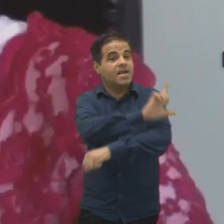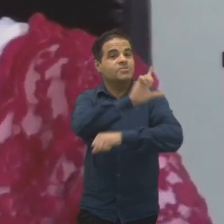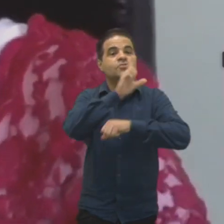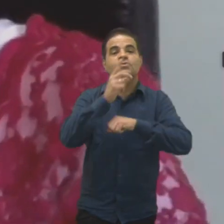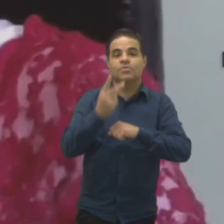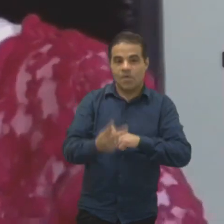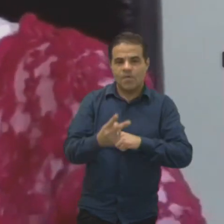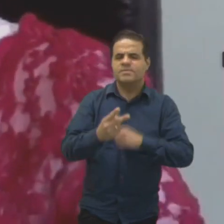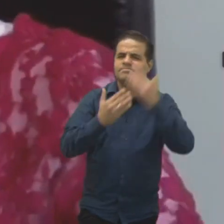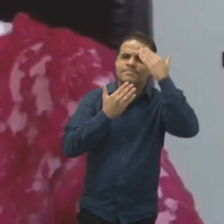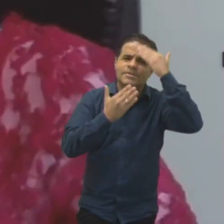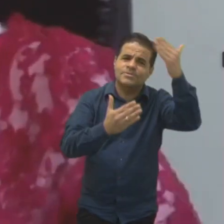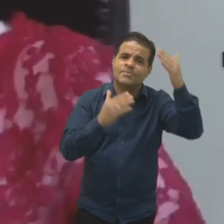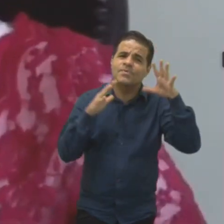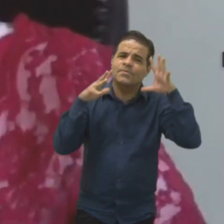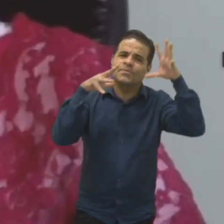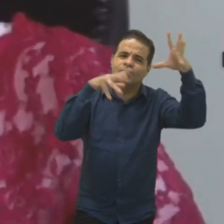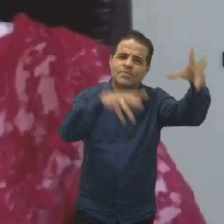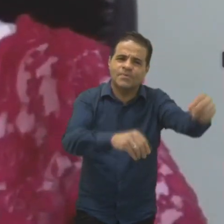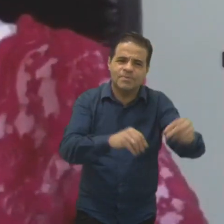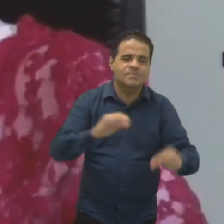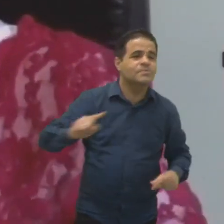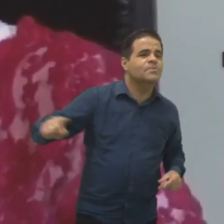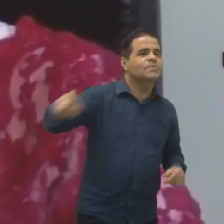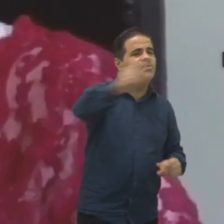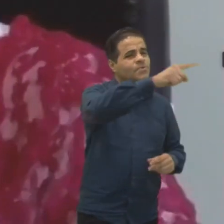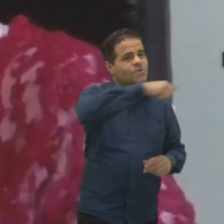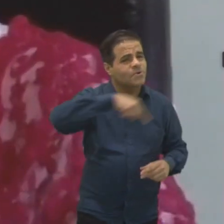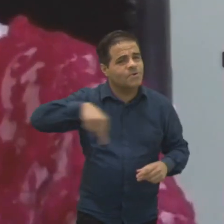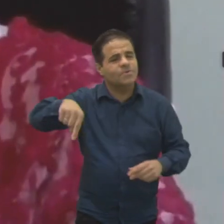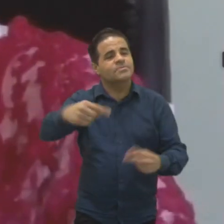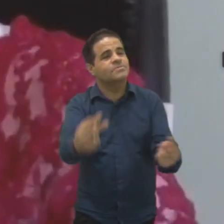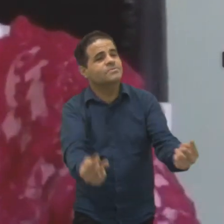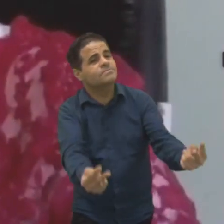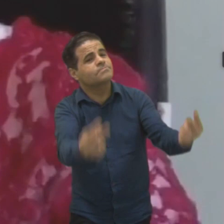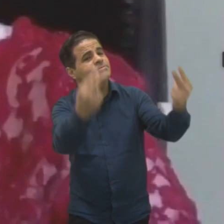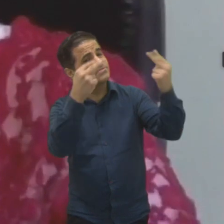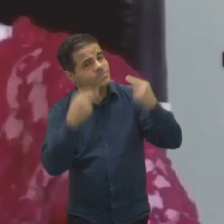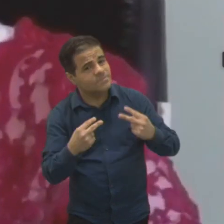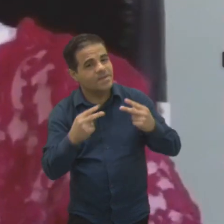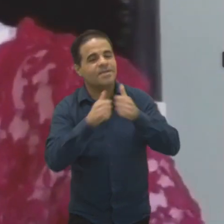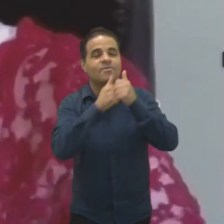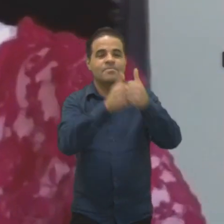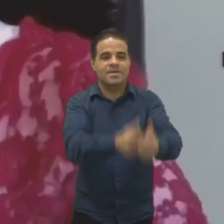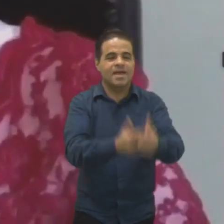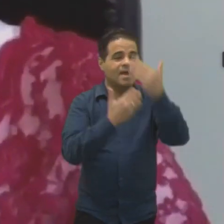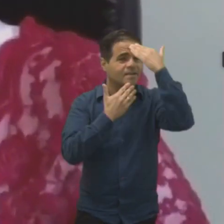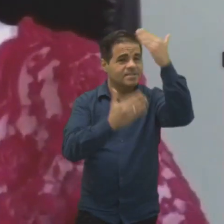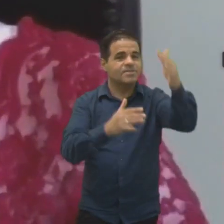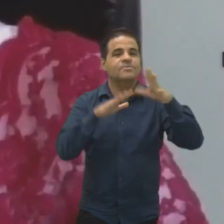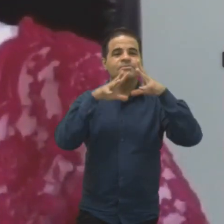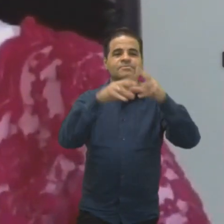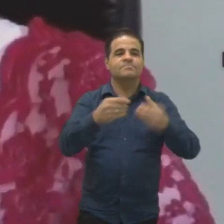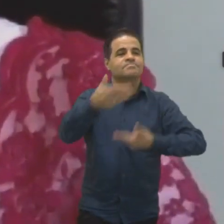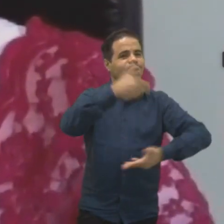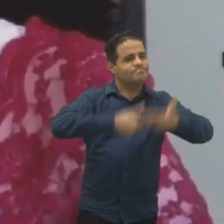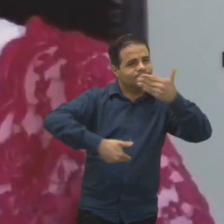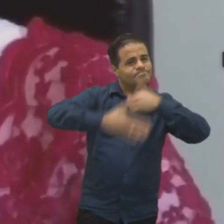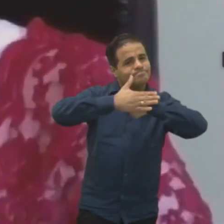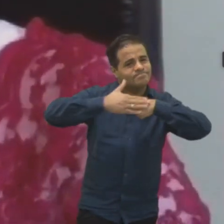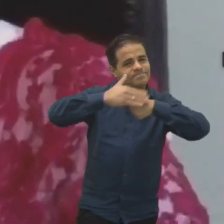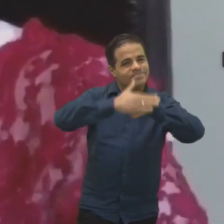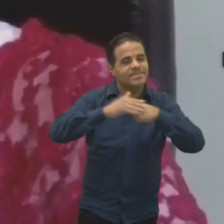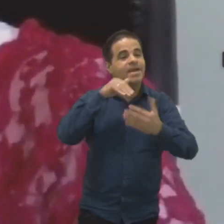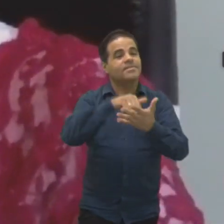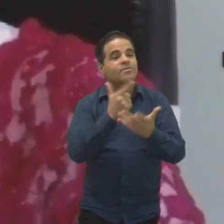Gratidão a todos e gratidão a todos vocês que nos assistiram. Agradeço toda a cordialidade e até